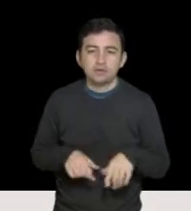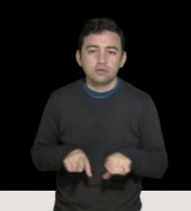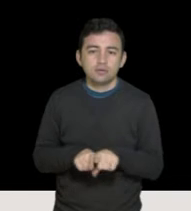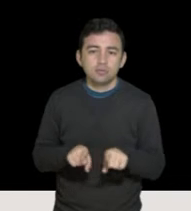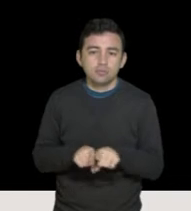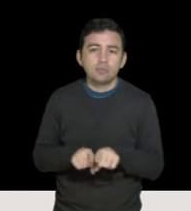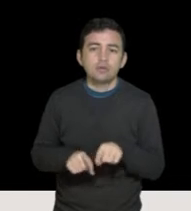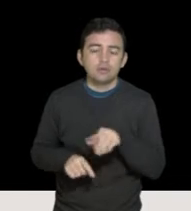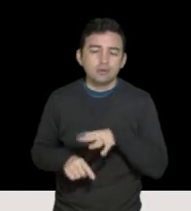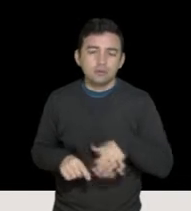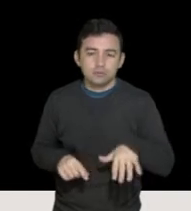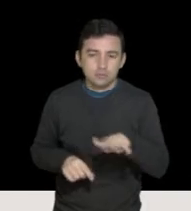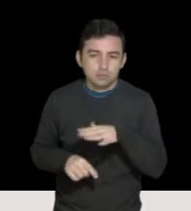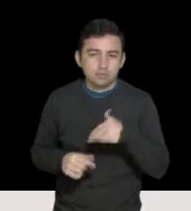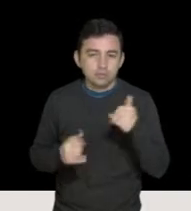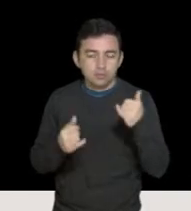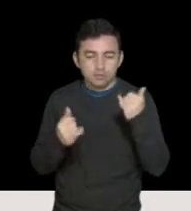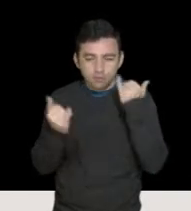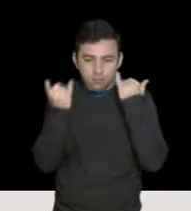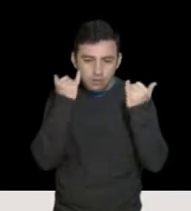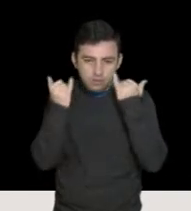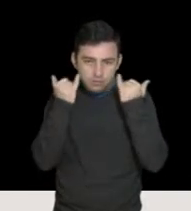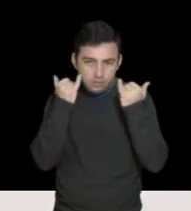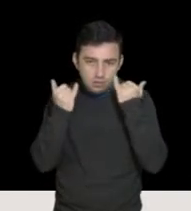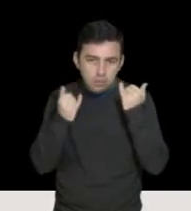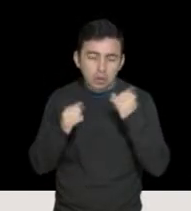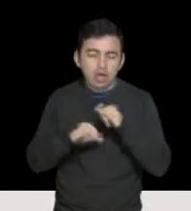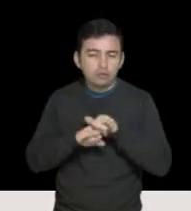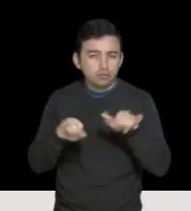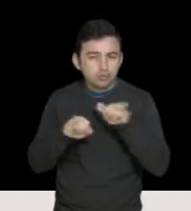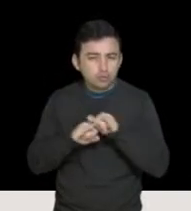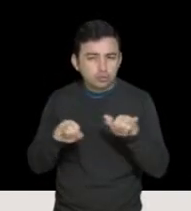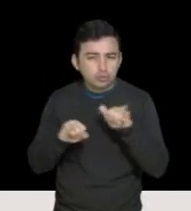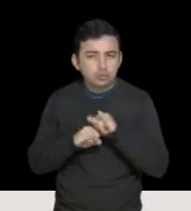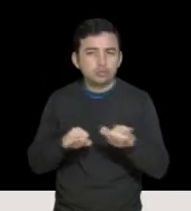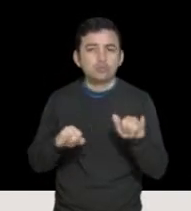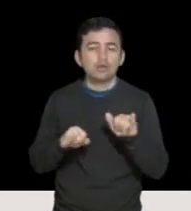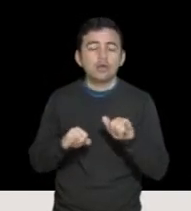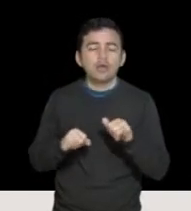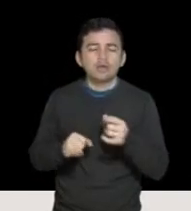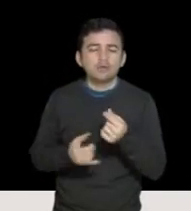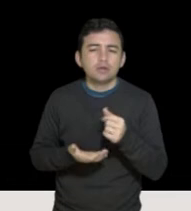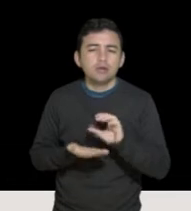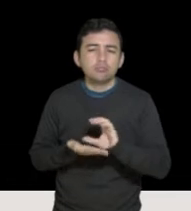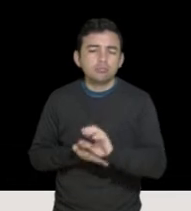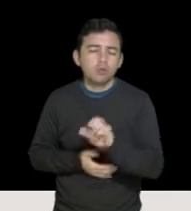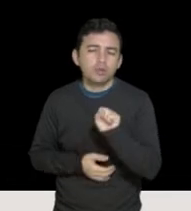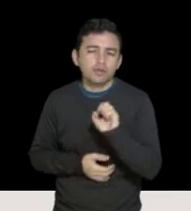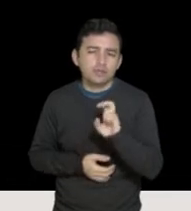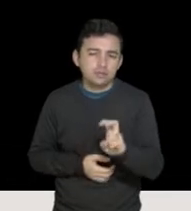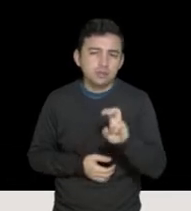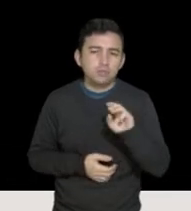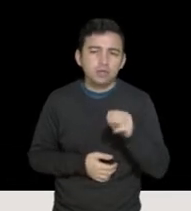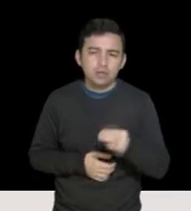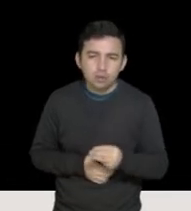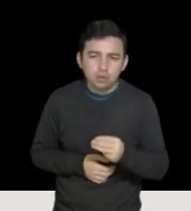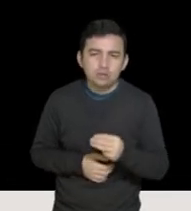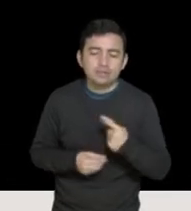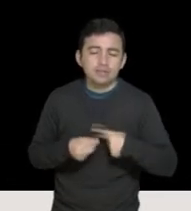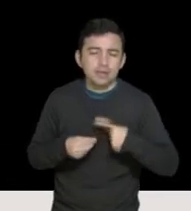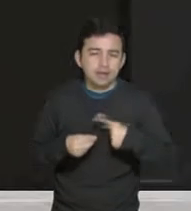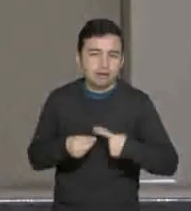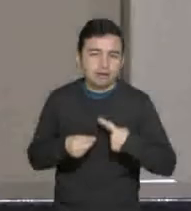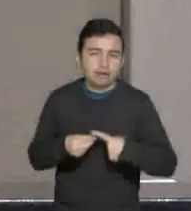Civil informações acerca do anúncio da aplicação dos 85 milhões para o município de Itajaí, em